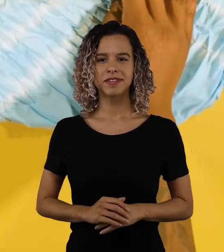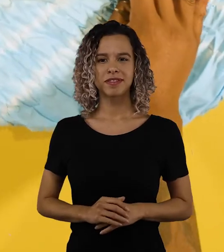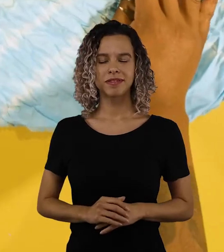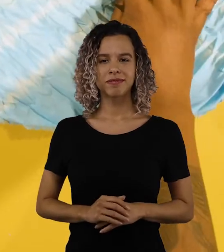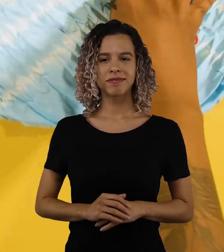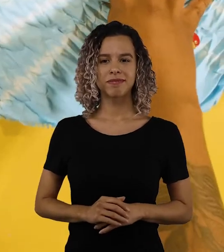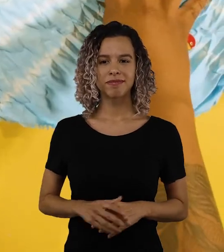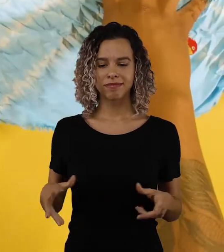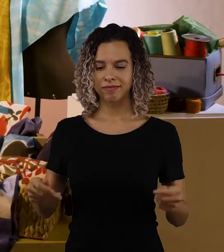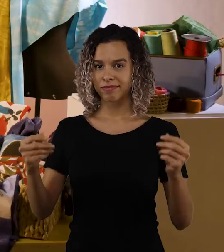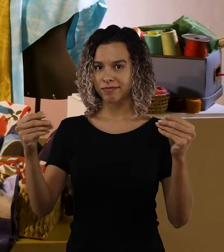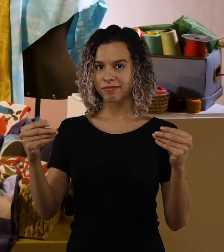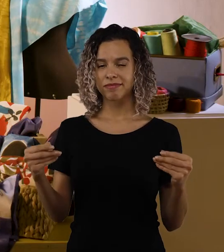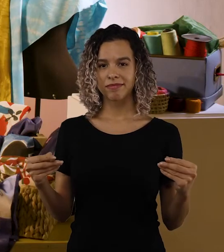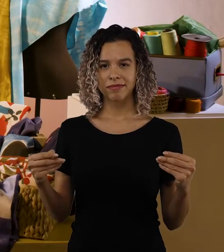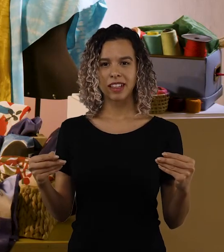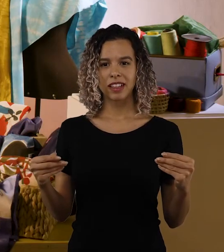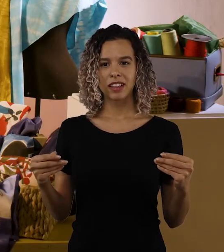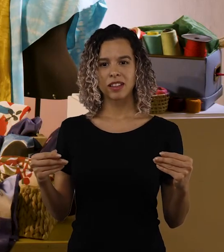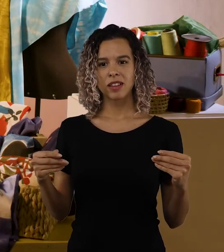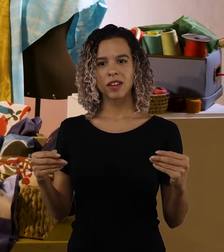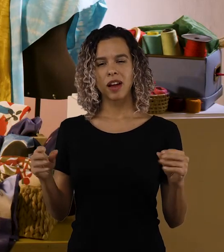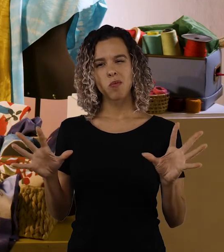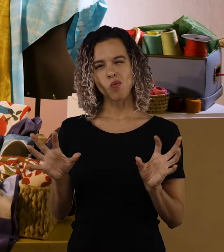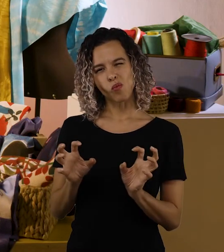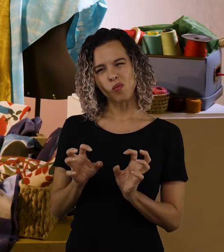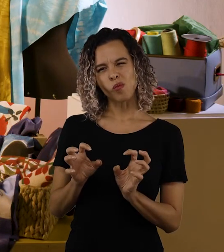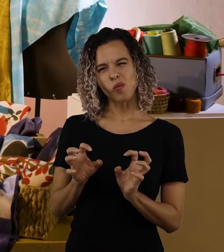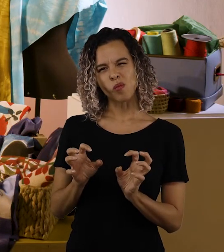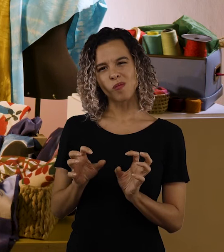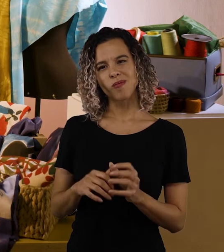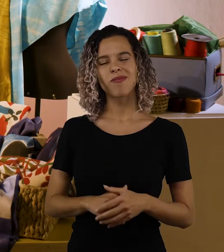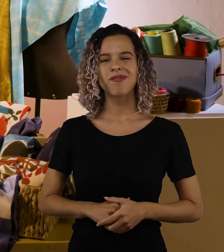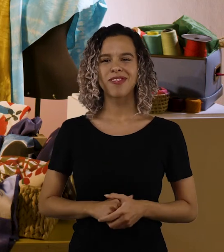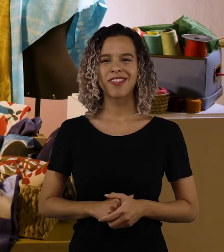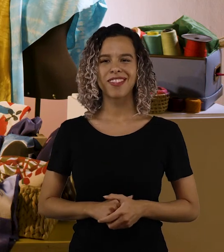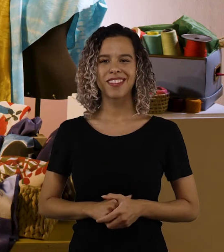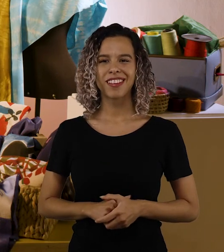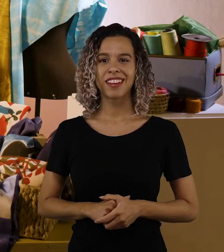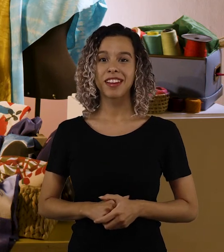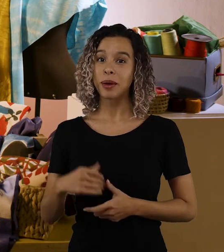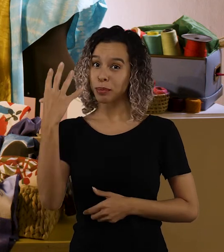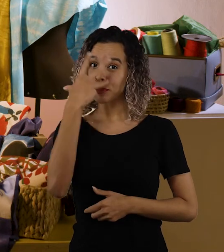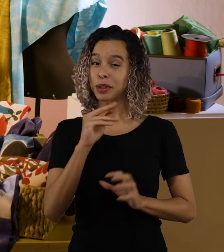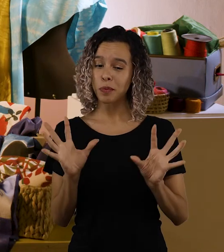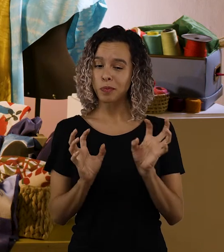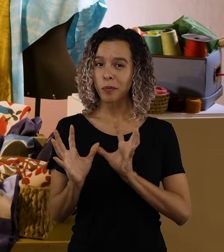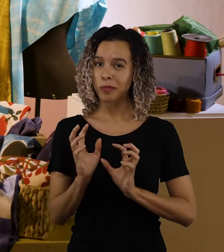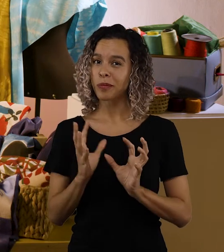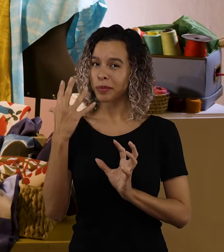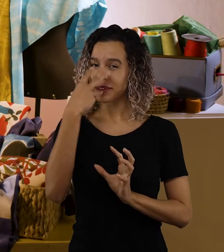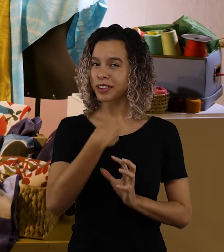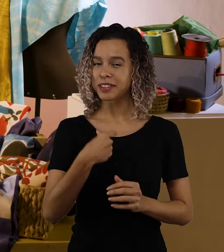está pronto. Essa aqui é a nossa peça. Aqui ela está ainda amassadinha, que aliás dá um